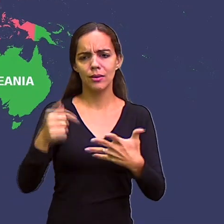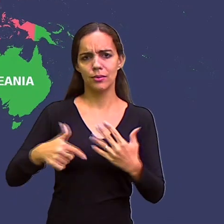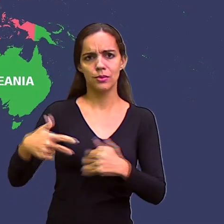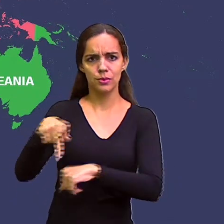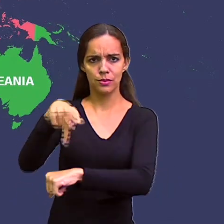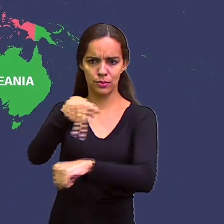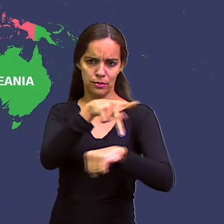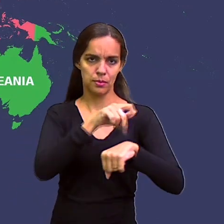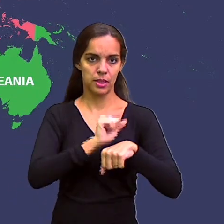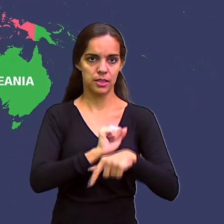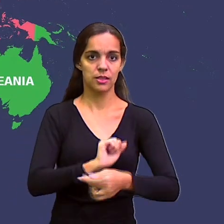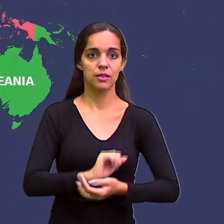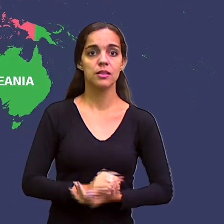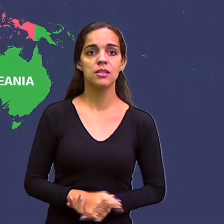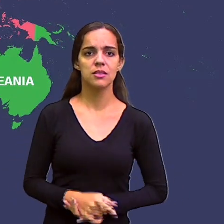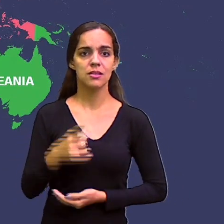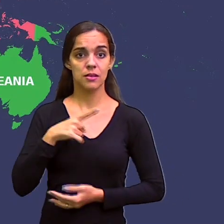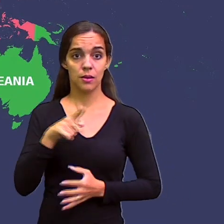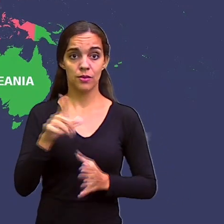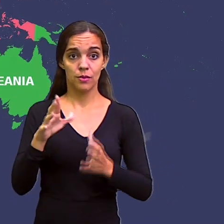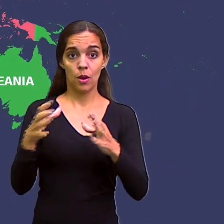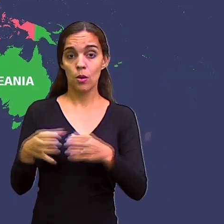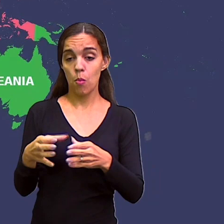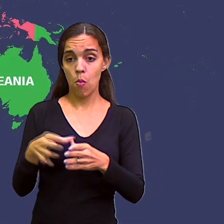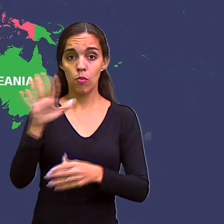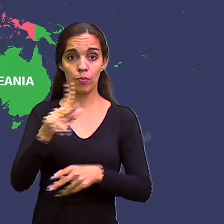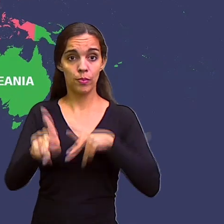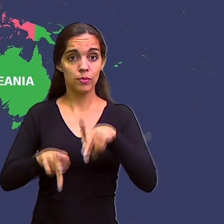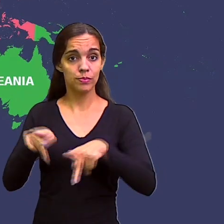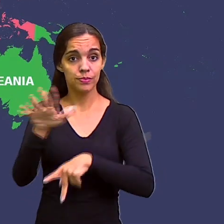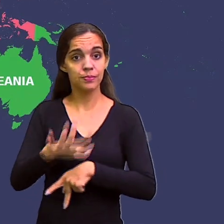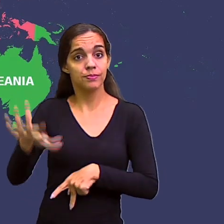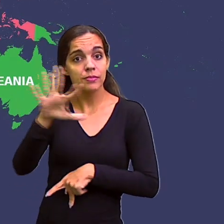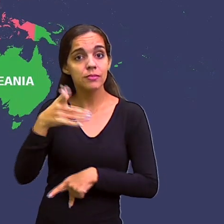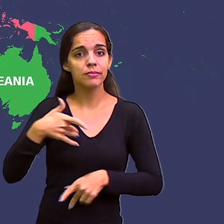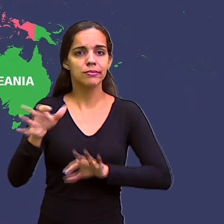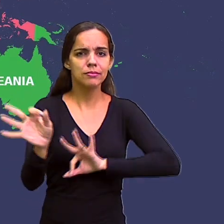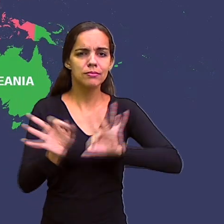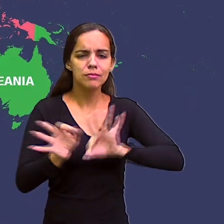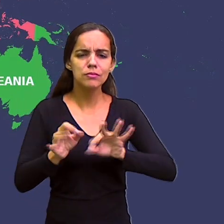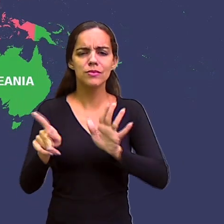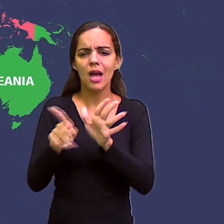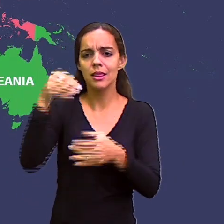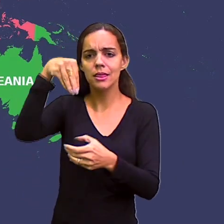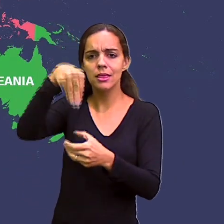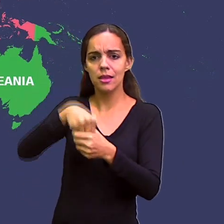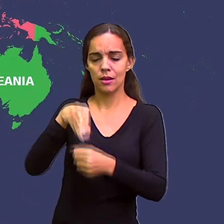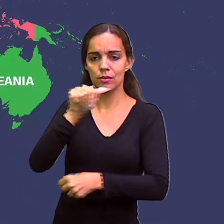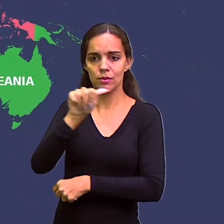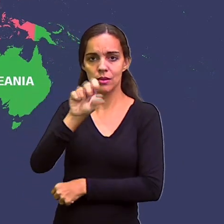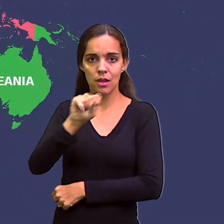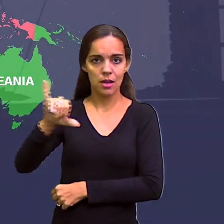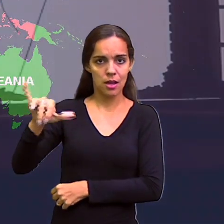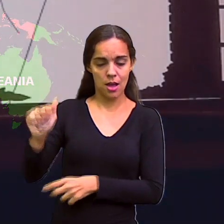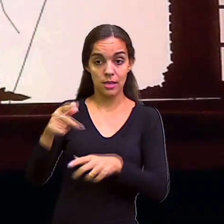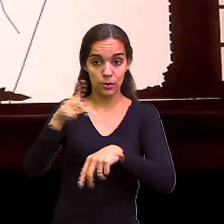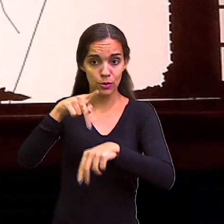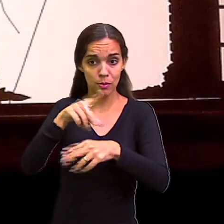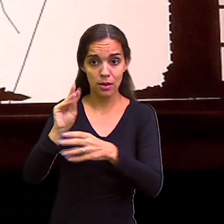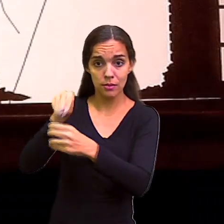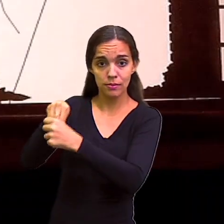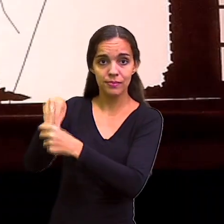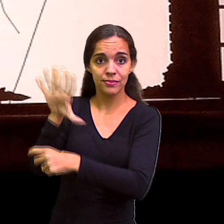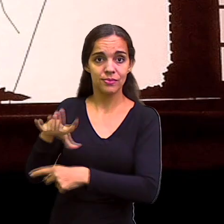outros países. Todos esses que eu falei são todos localizados na Ásia, né? O teatro de